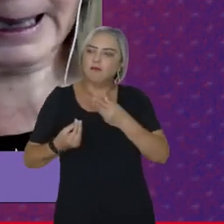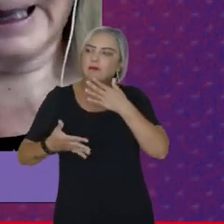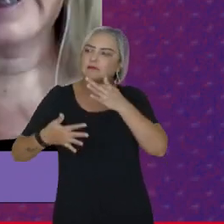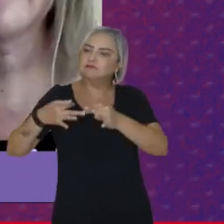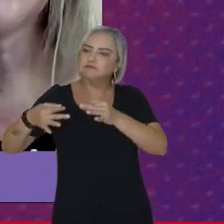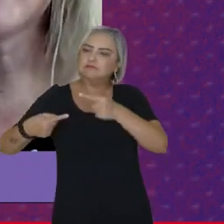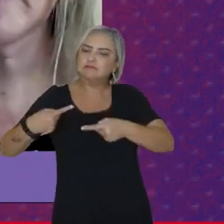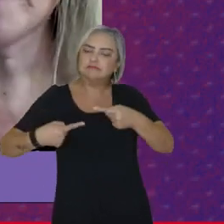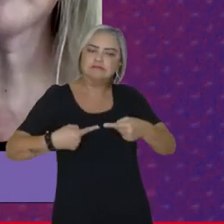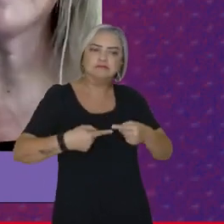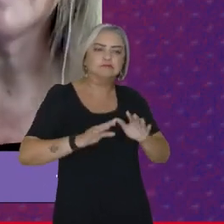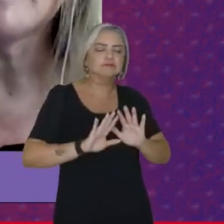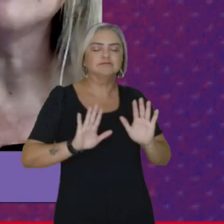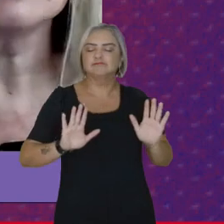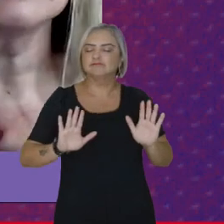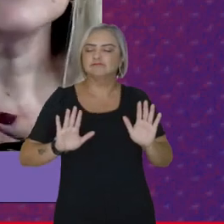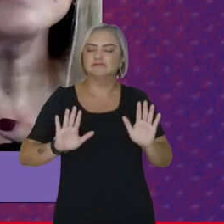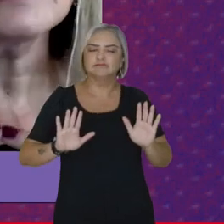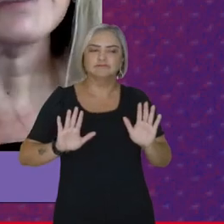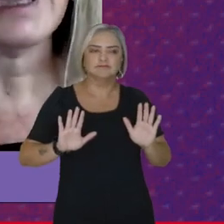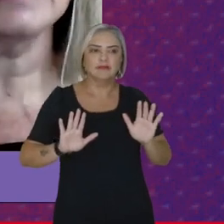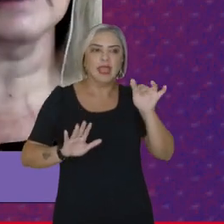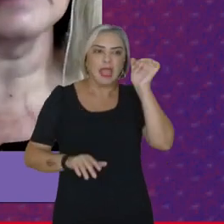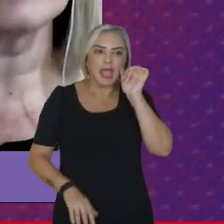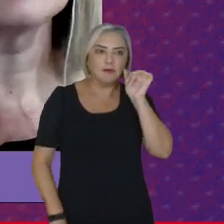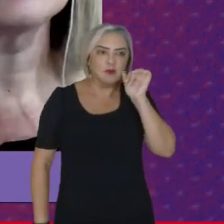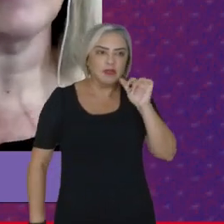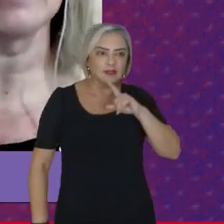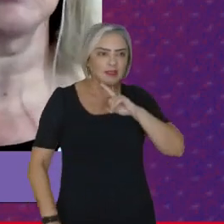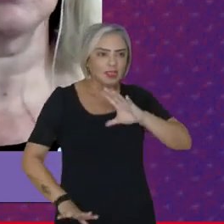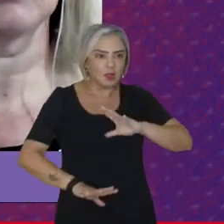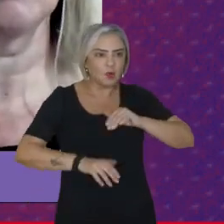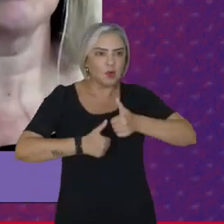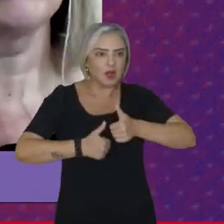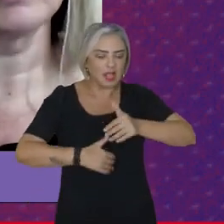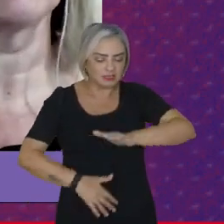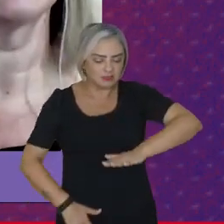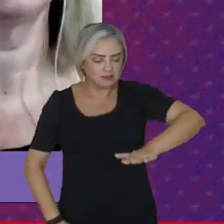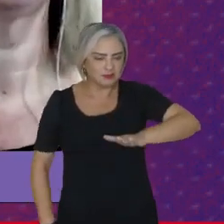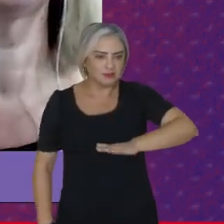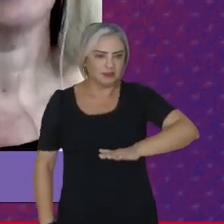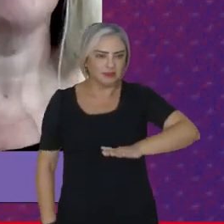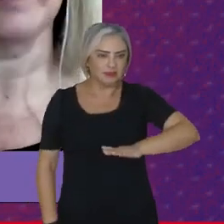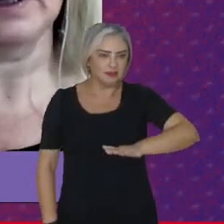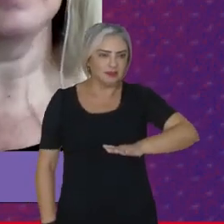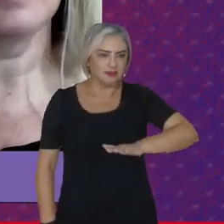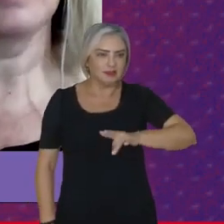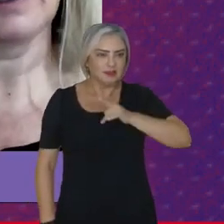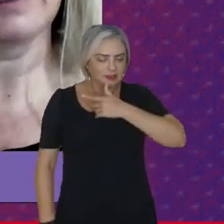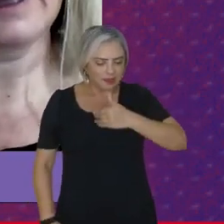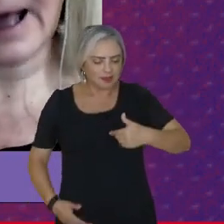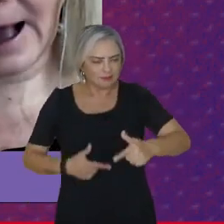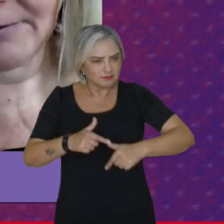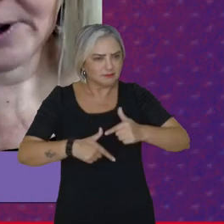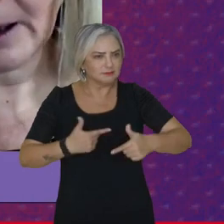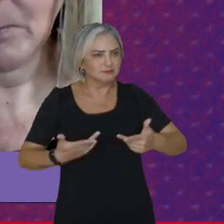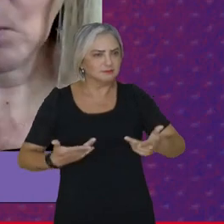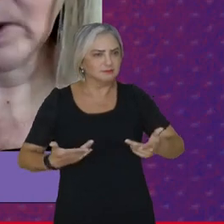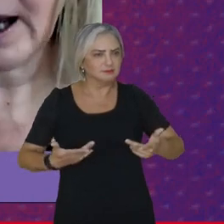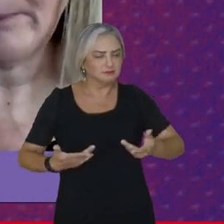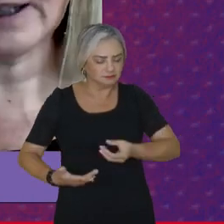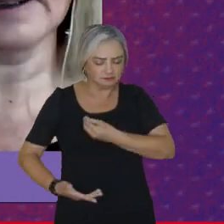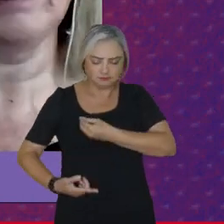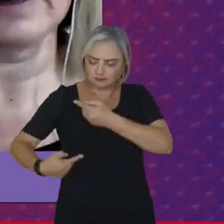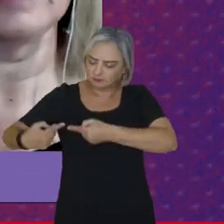políticas, enfim, que ela encare esses espaços públicos, que ela toque a